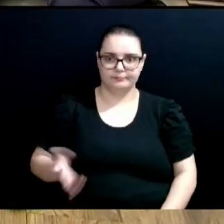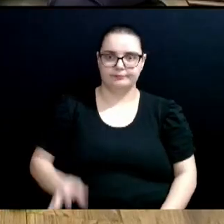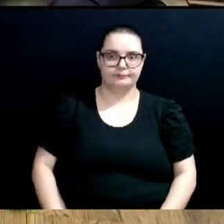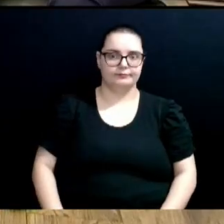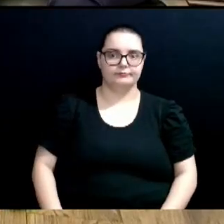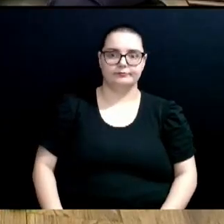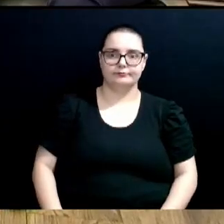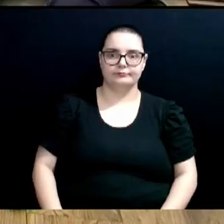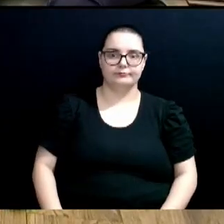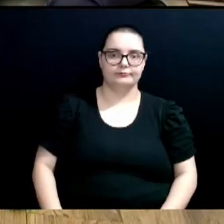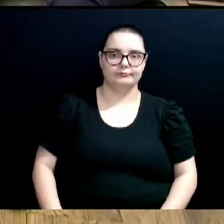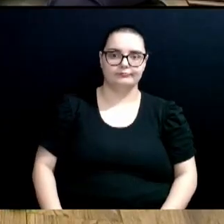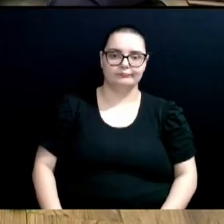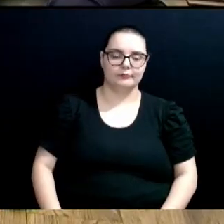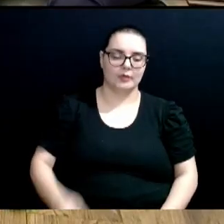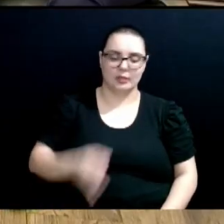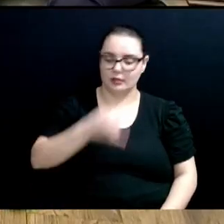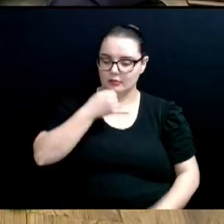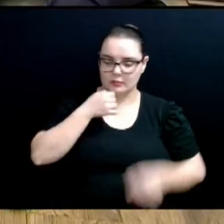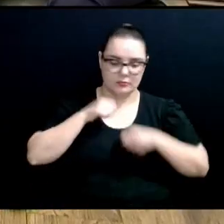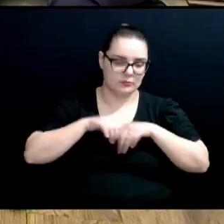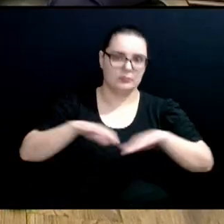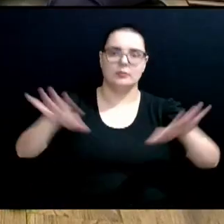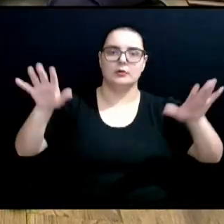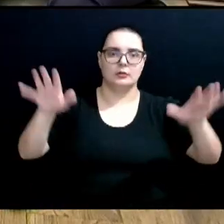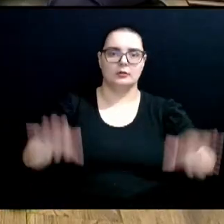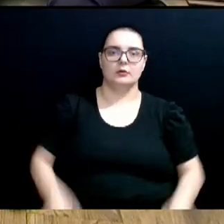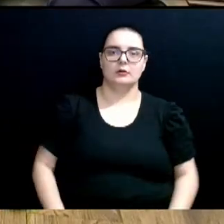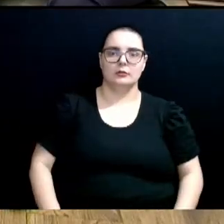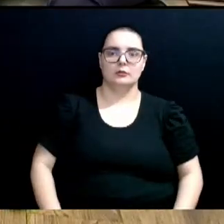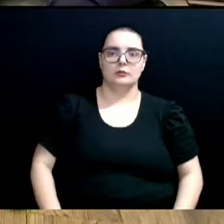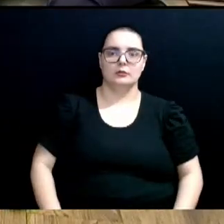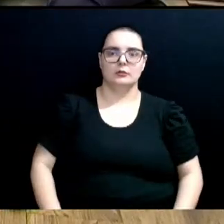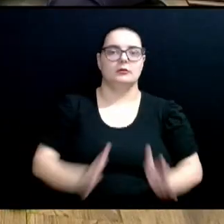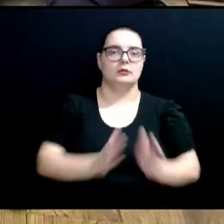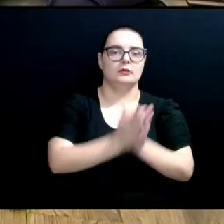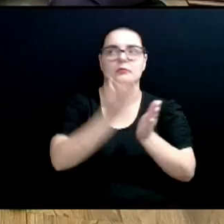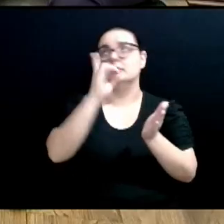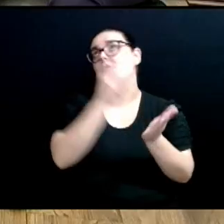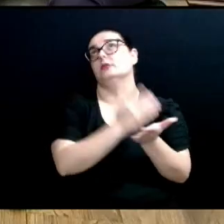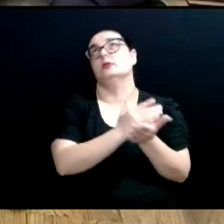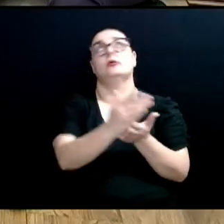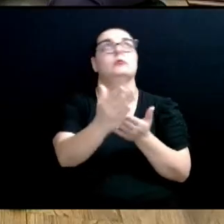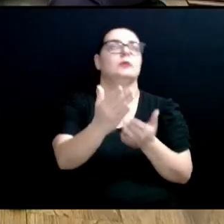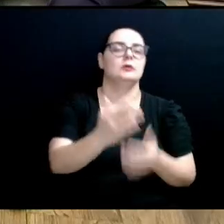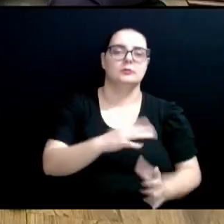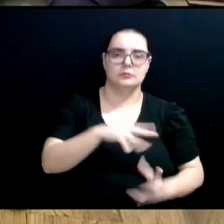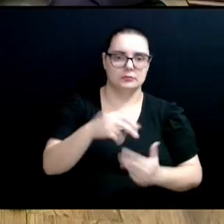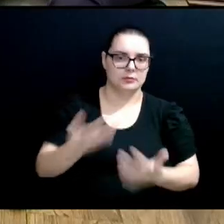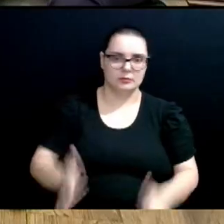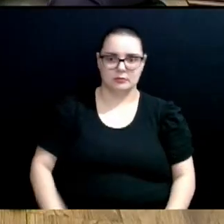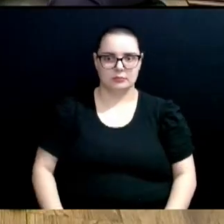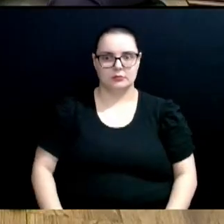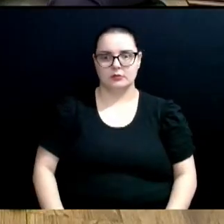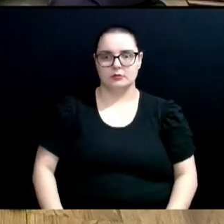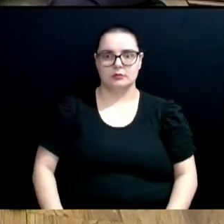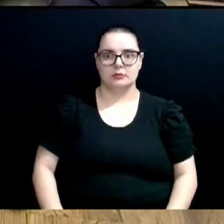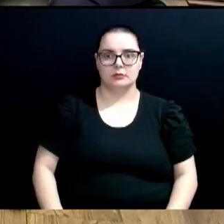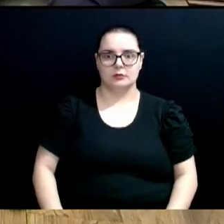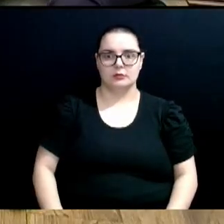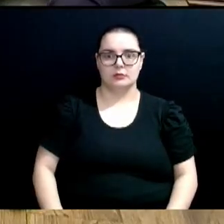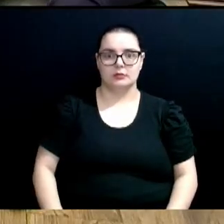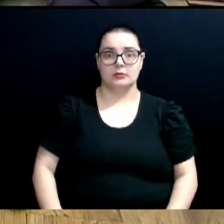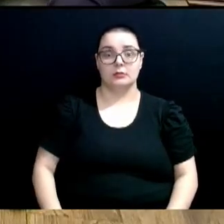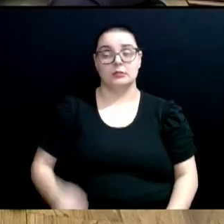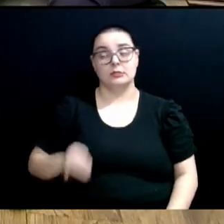está bíblico, né? Quer dizer, está desde o início dos tempos. O grande problema é que se a gente tem instituições capazes de